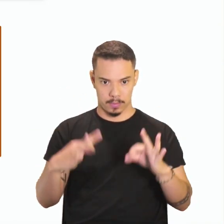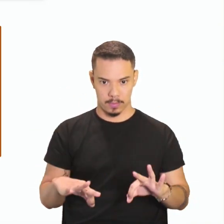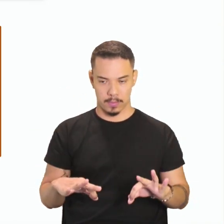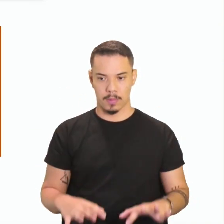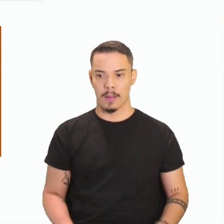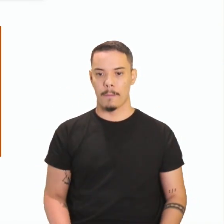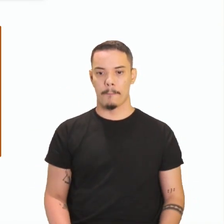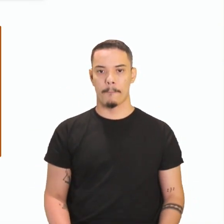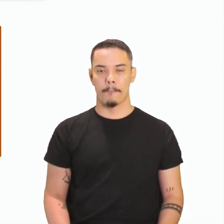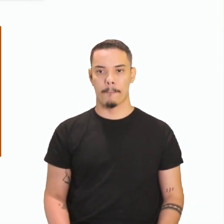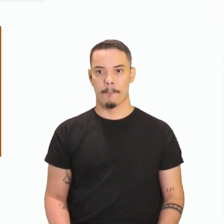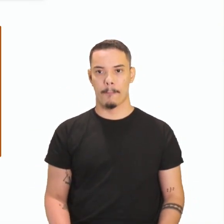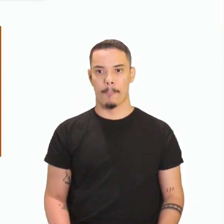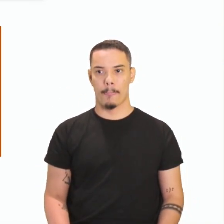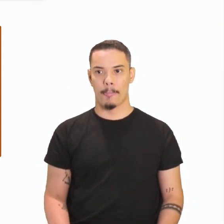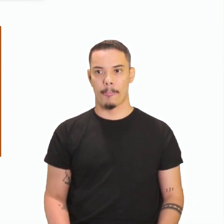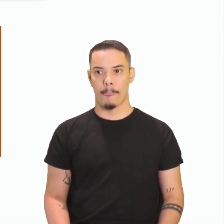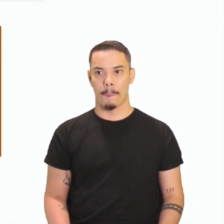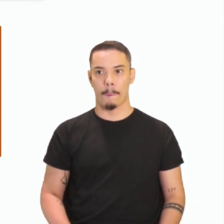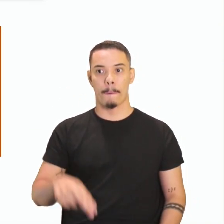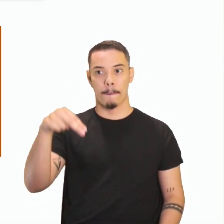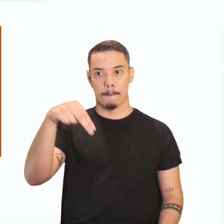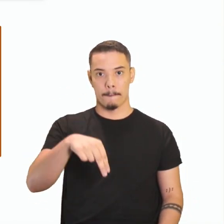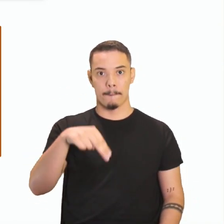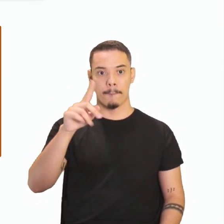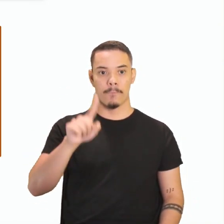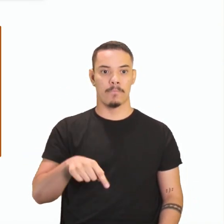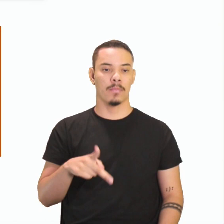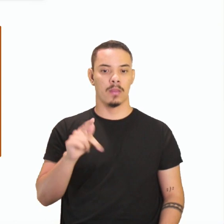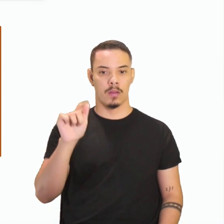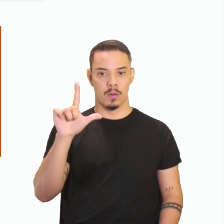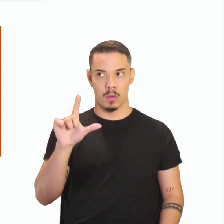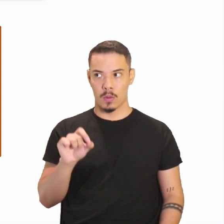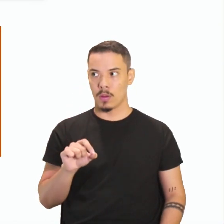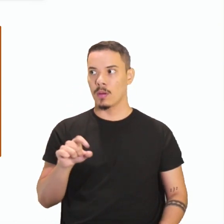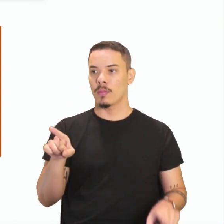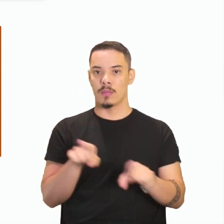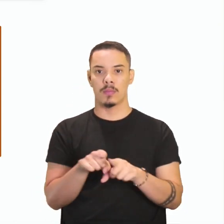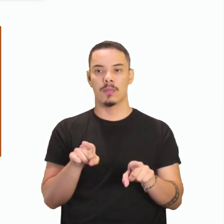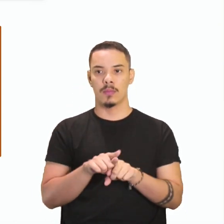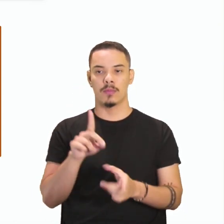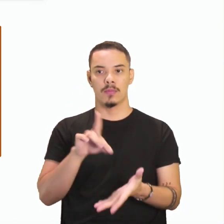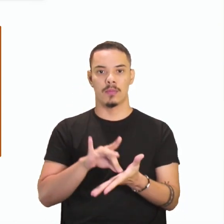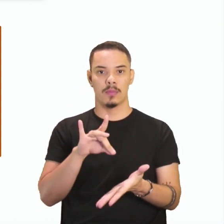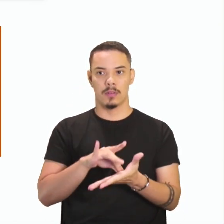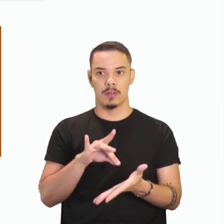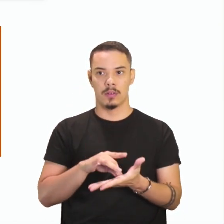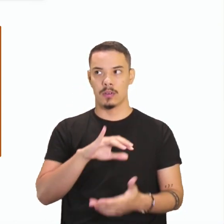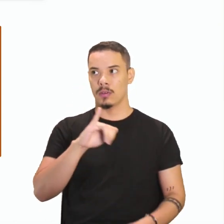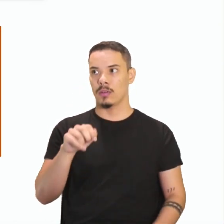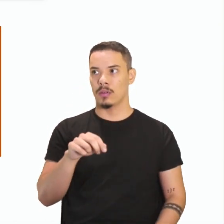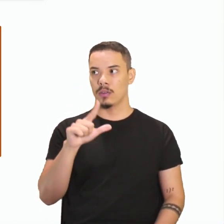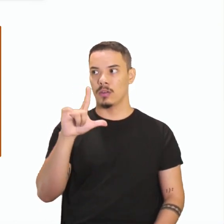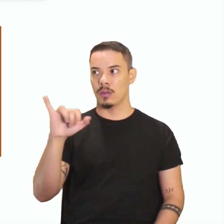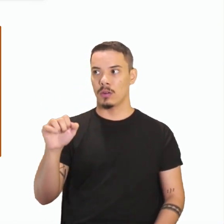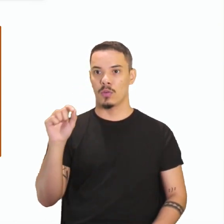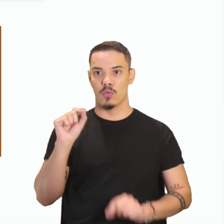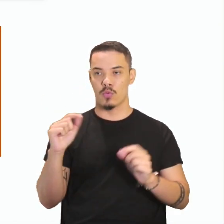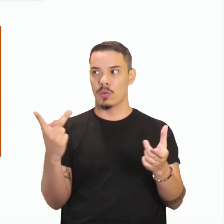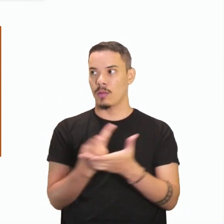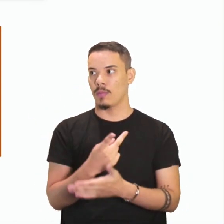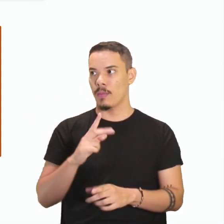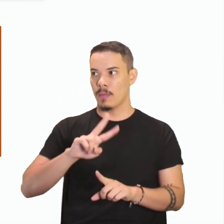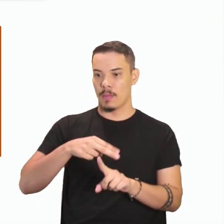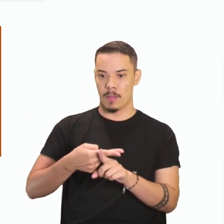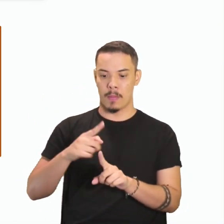Né? E Newton é quilograma, metro por segundo ao quadrado, então, na verdade, joule é quilograma, metro ao quadrado por segundo